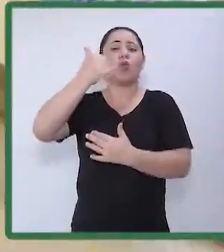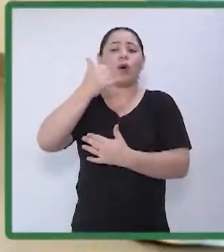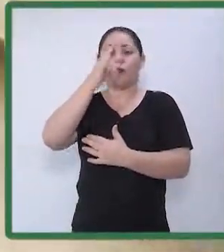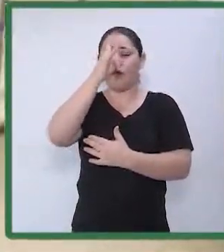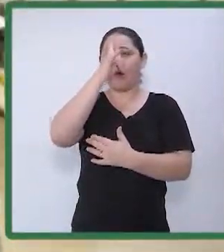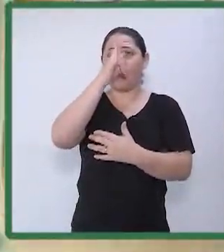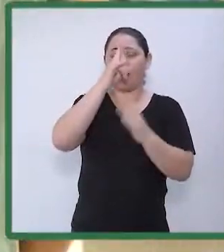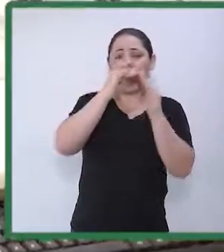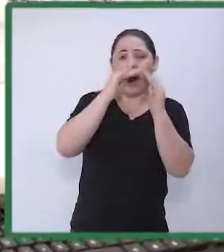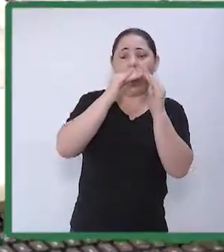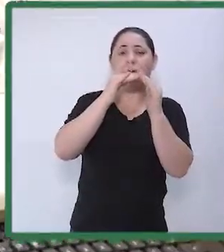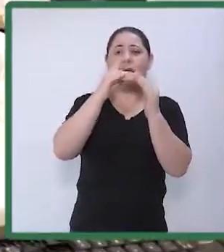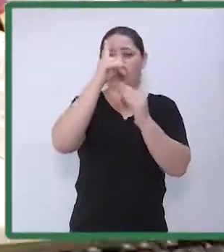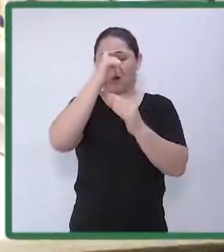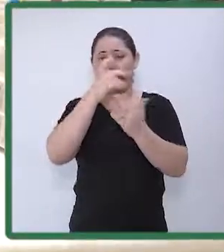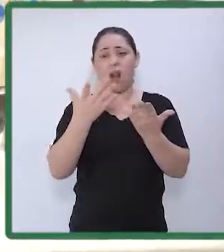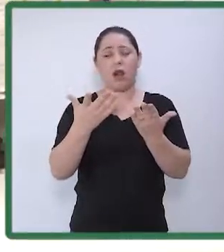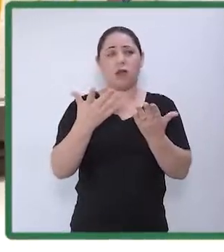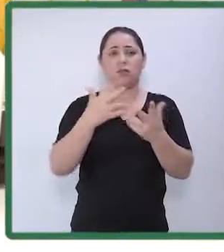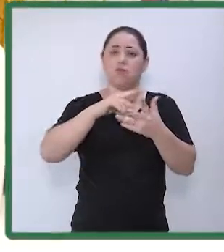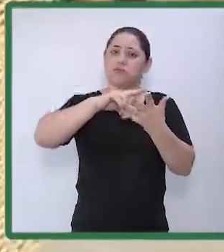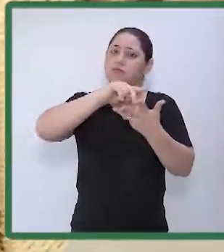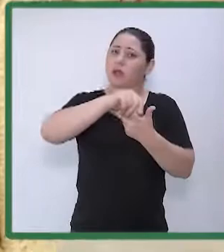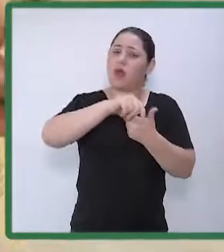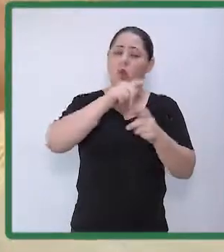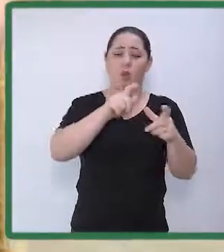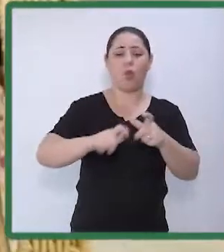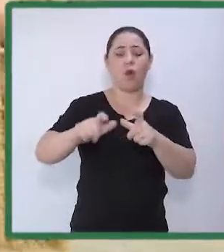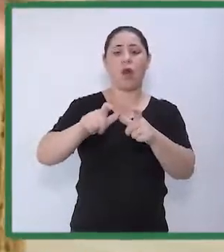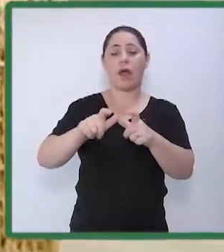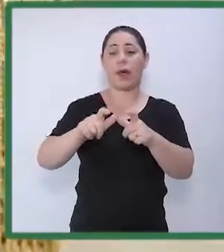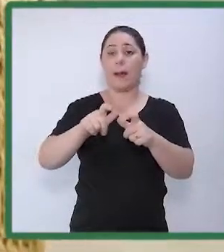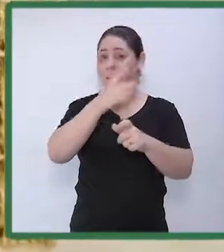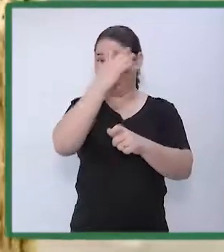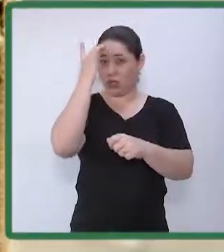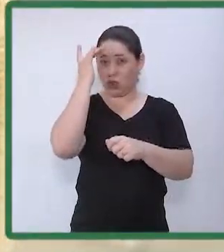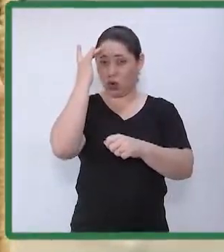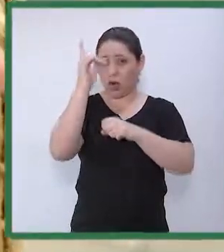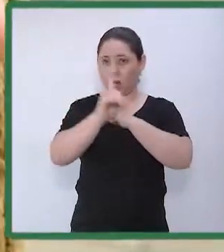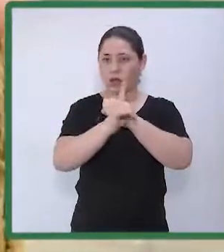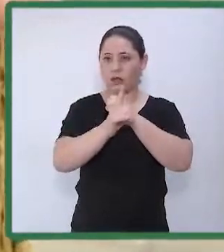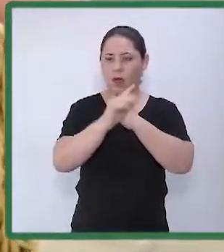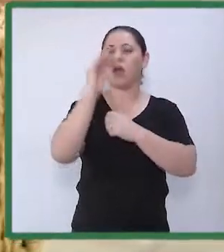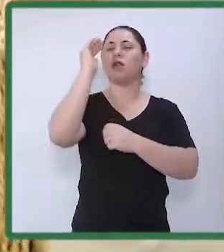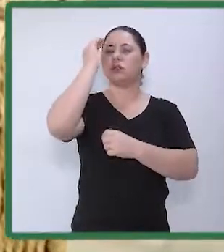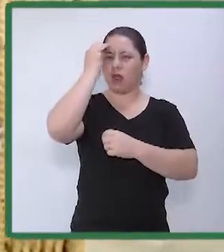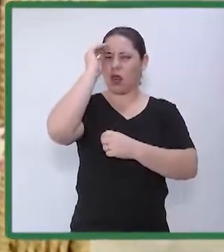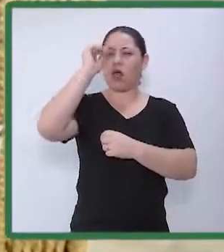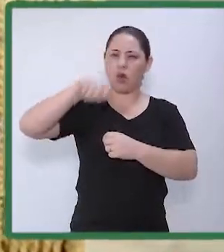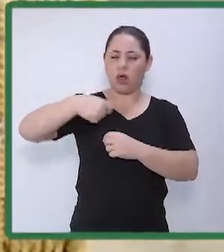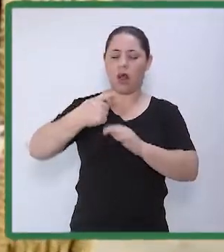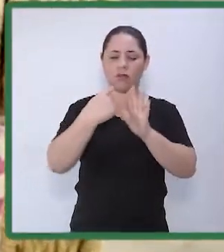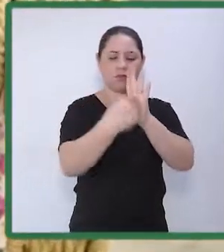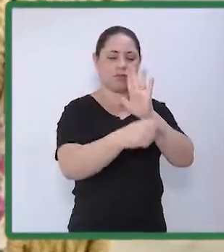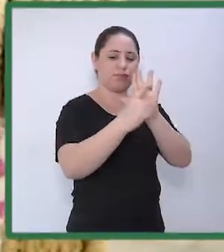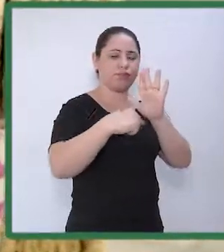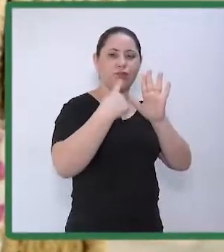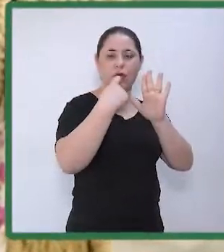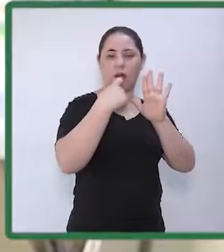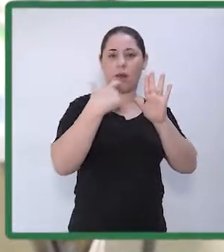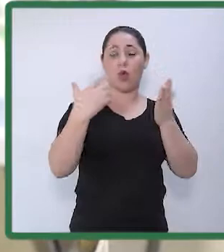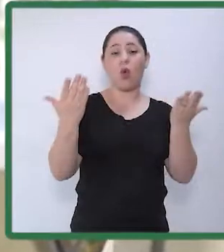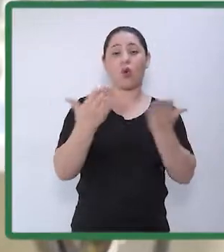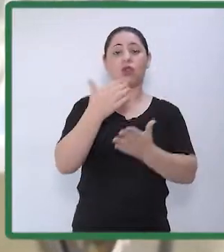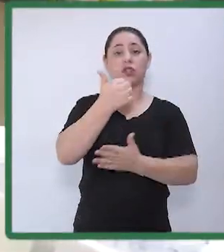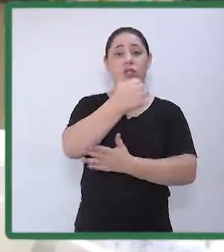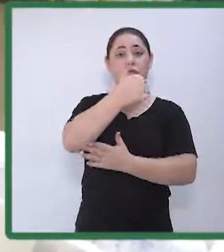da farmácia, para um atendente no supermercado, e esse atendente vai entender esse sinal e buscar ajuda. Hoje nós